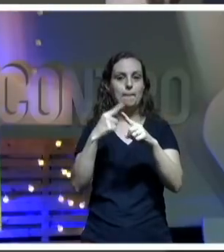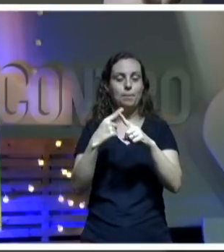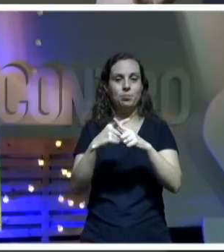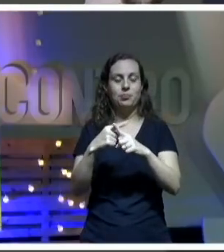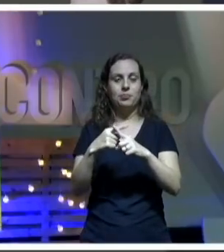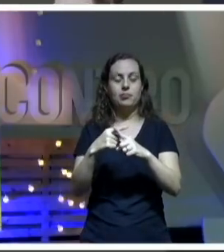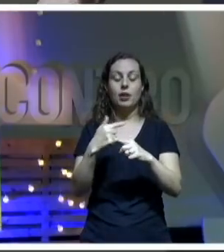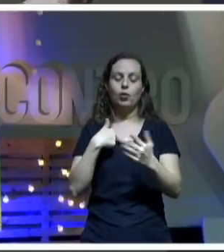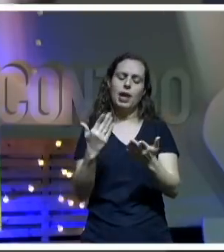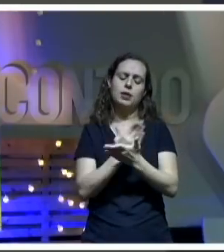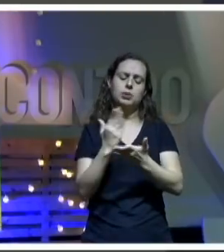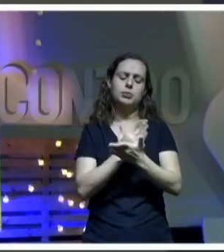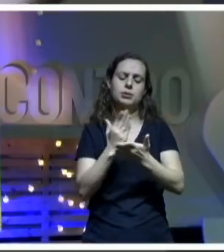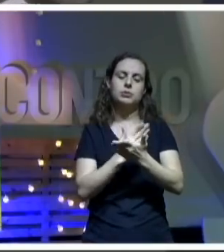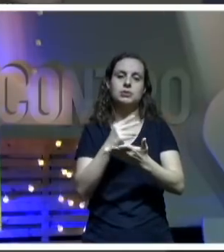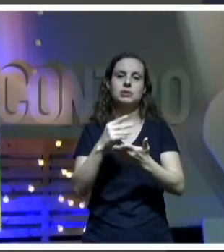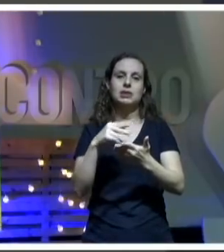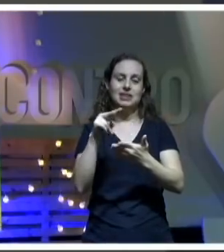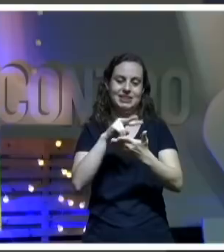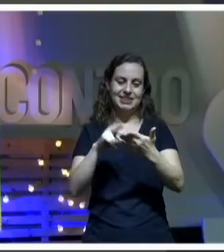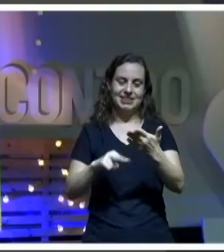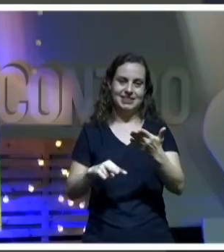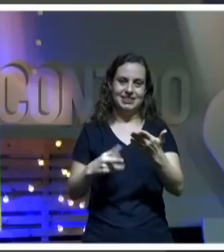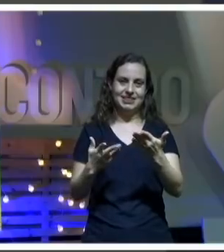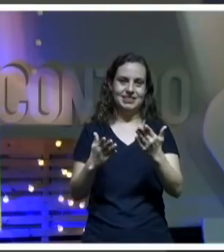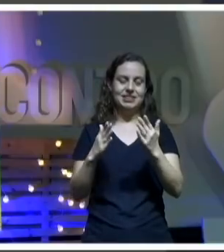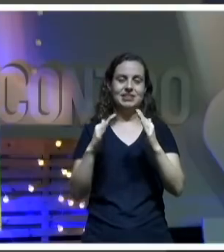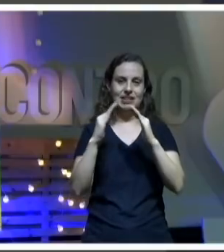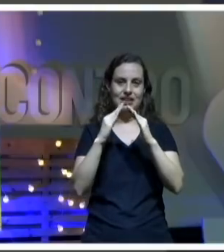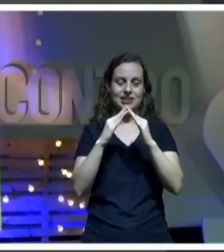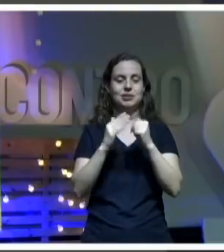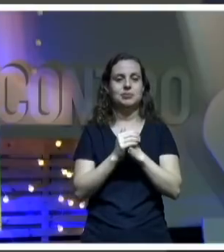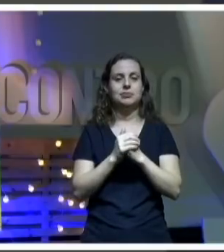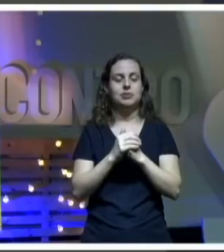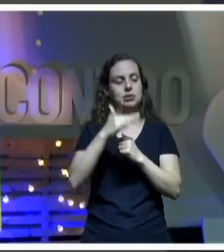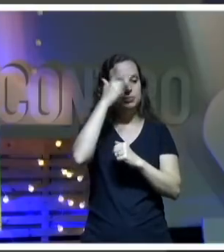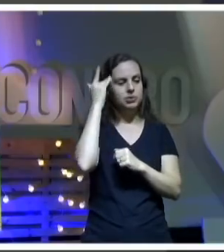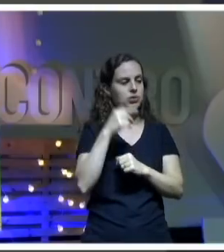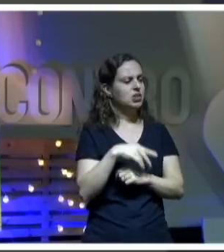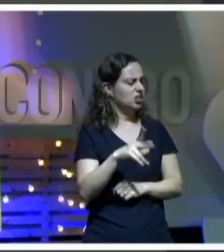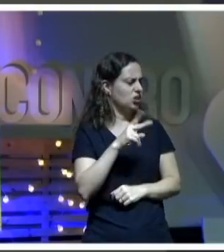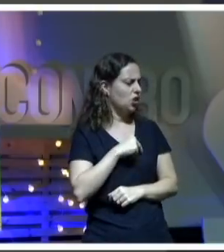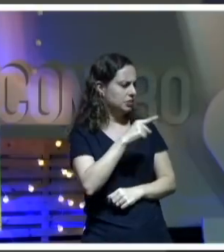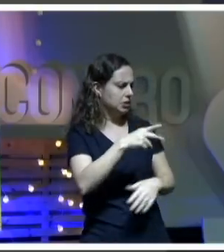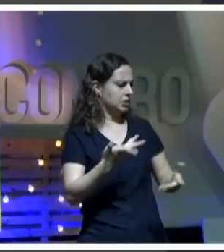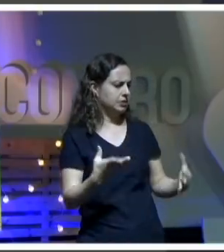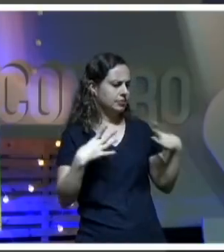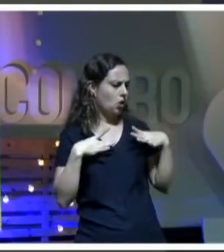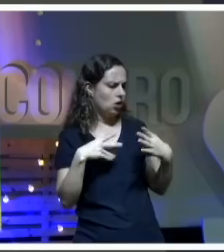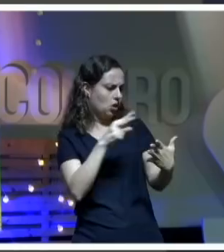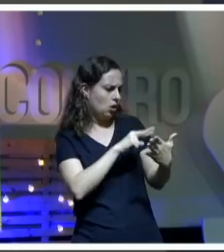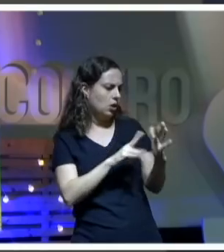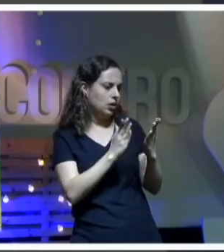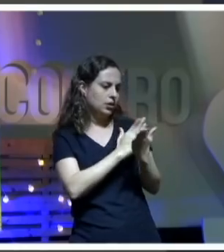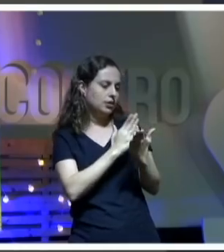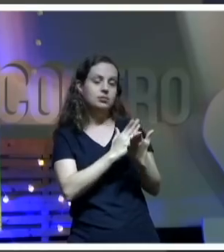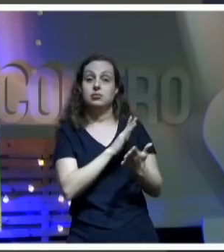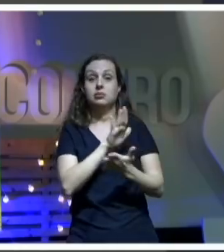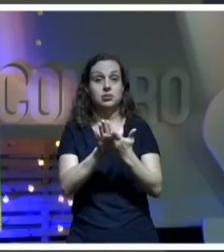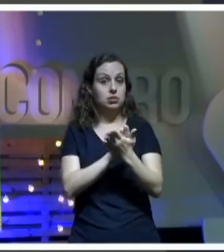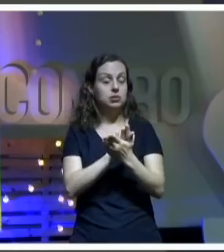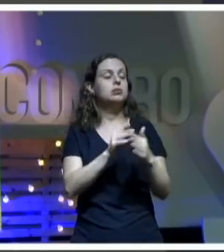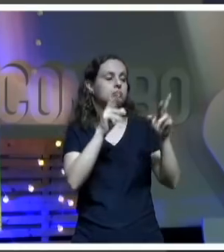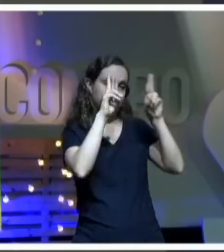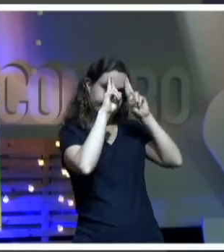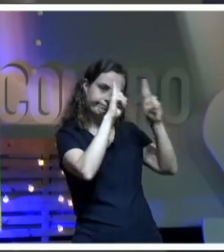sem fazer nada eu não chamo o lugar onde eu fico na igreja de seu gabinete ou então de ser a sala